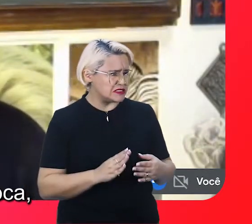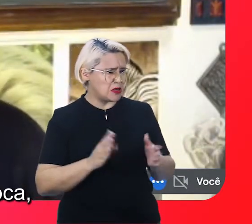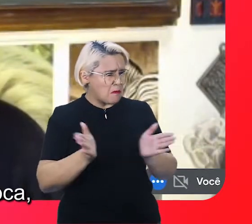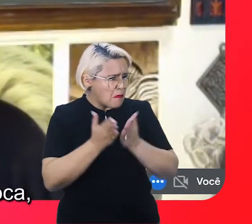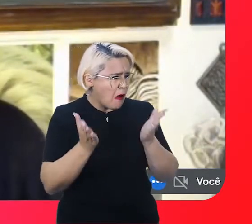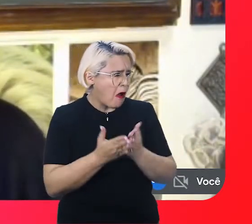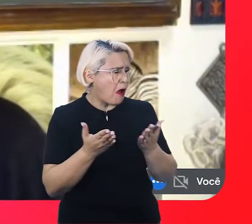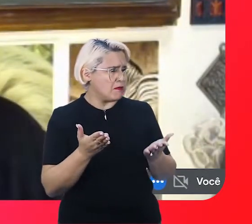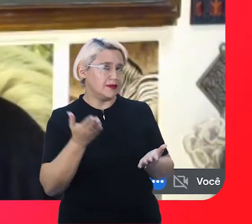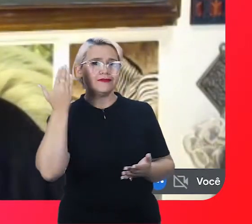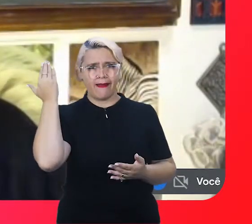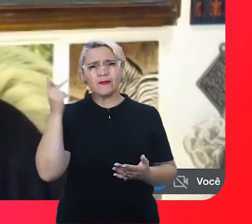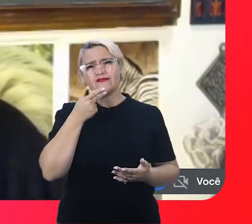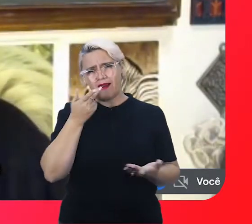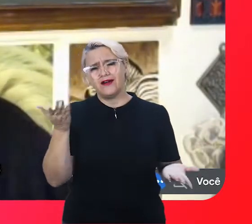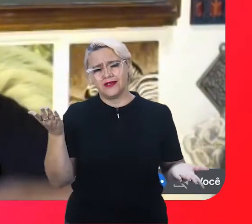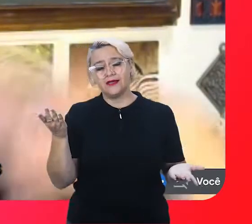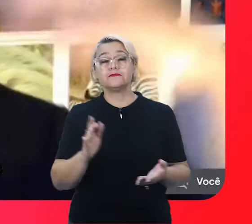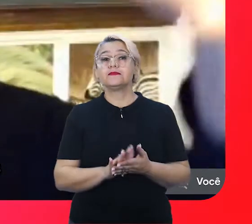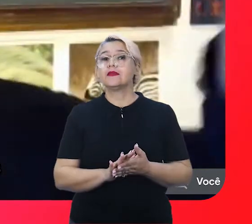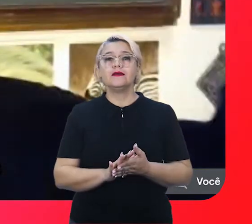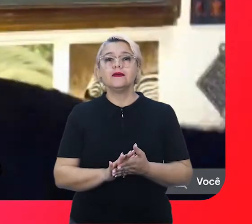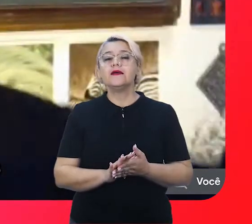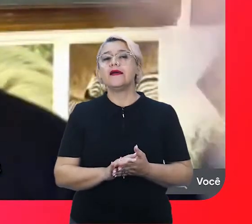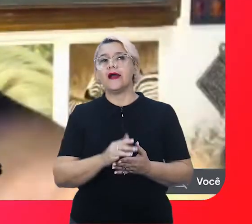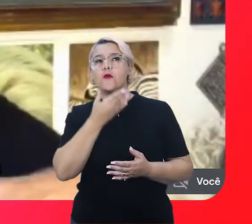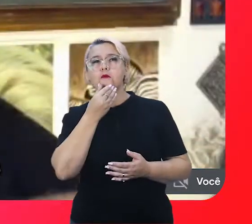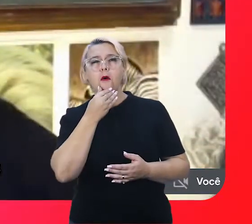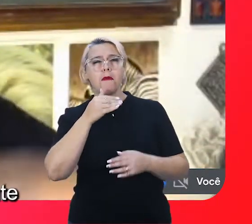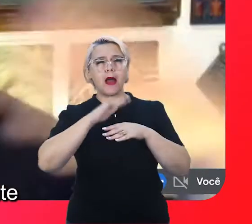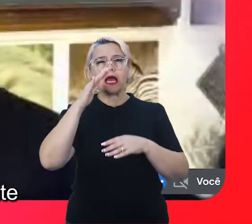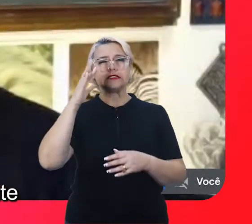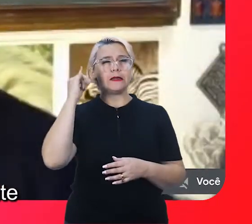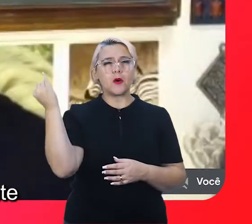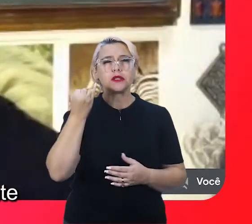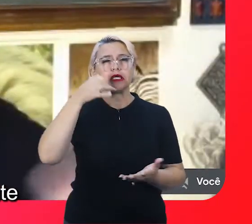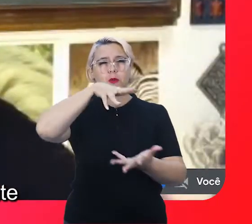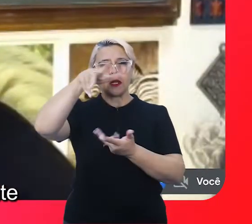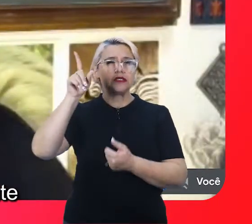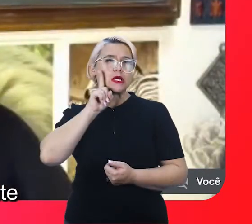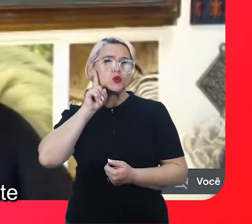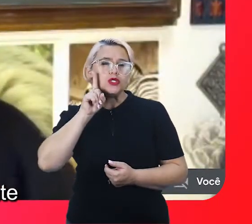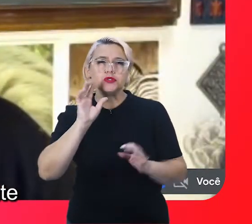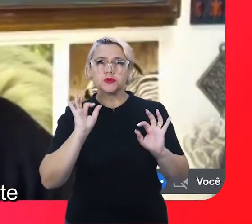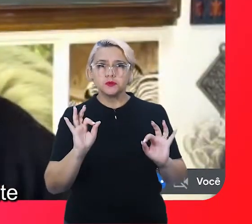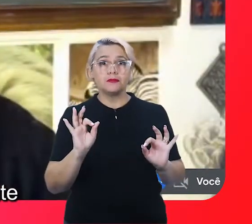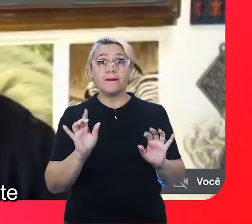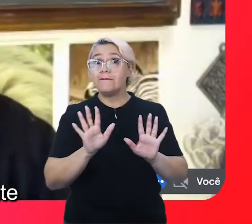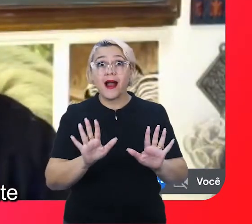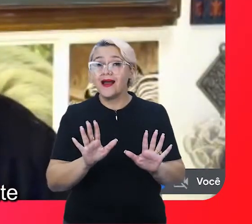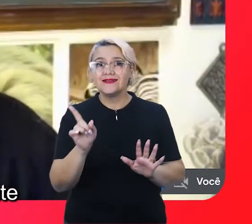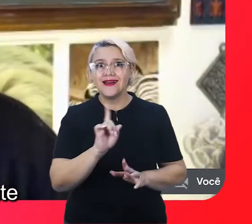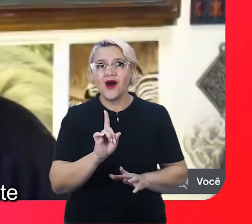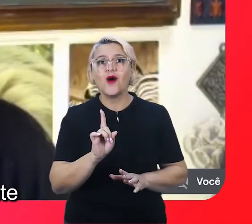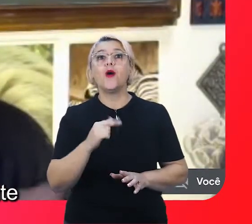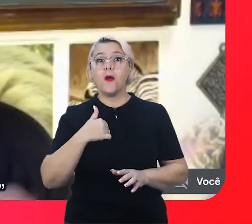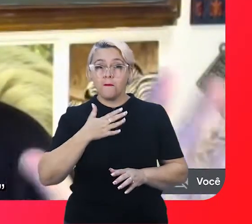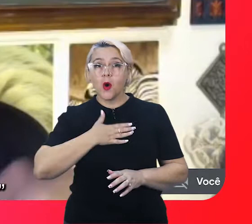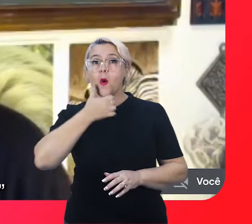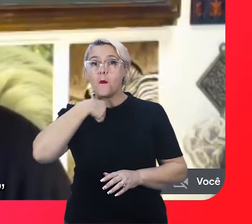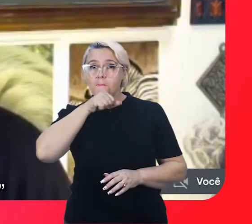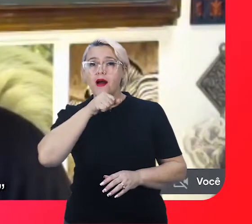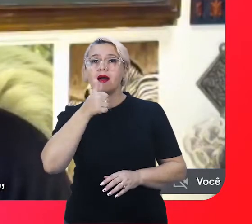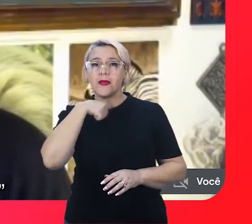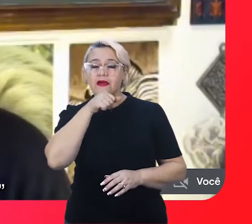dizia na época, eles são os homens mais importantes do planeta, Estados Unidos, aquela coisa. Mas meus pais falaram que é importante